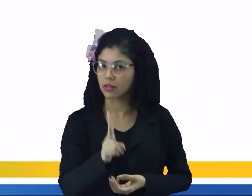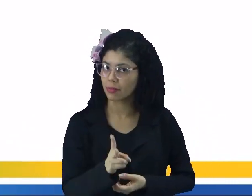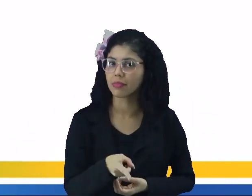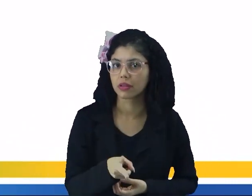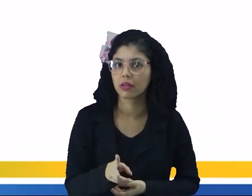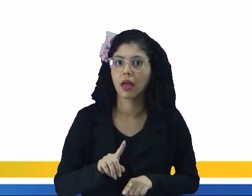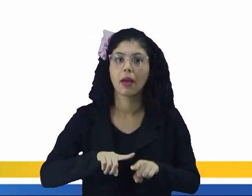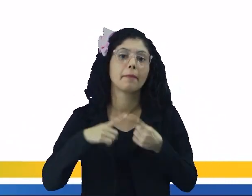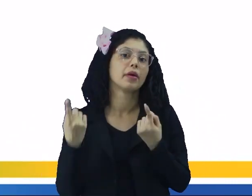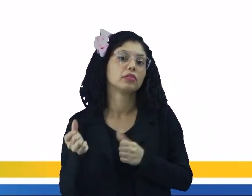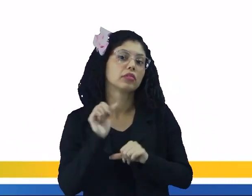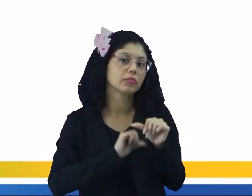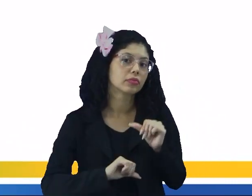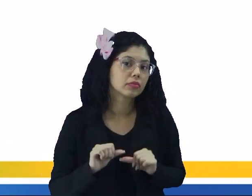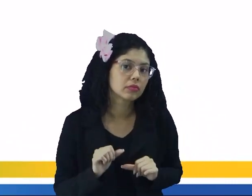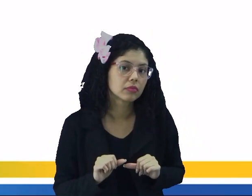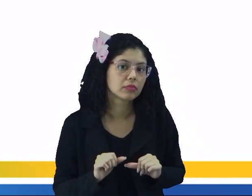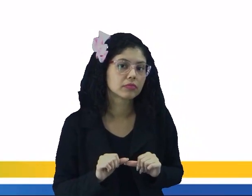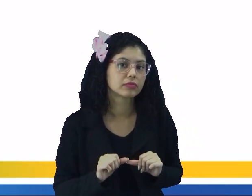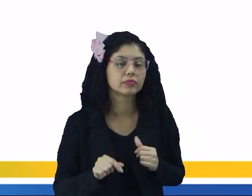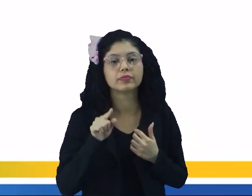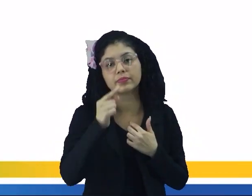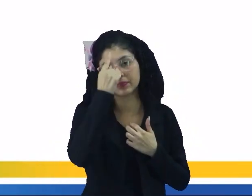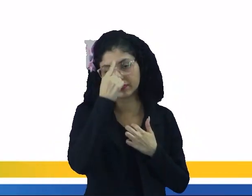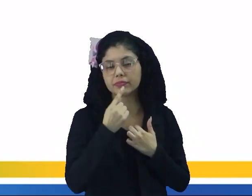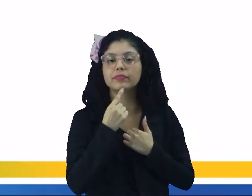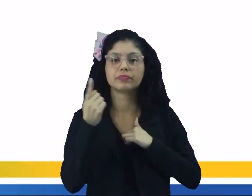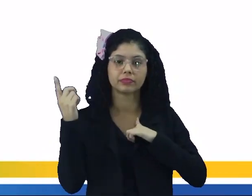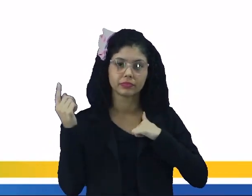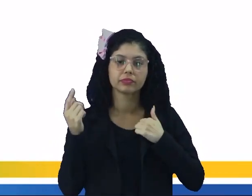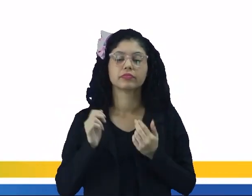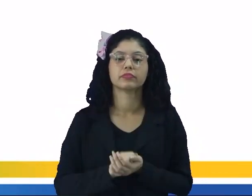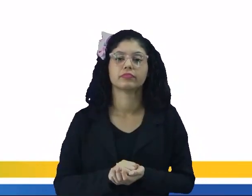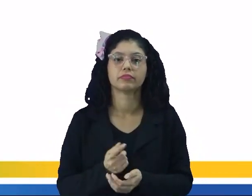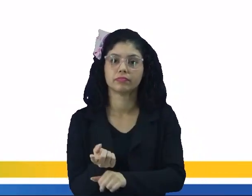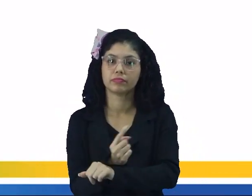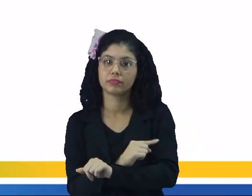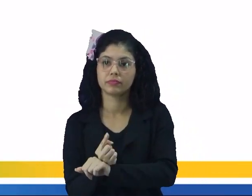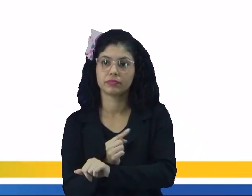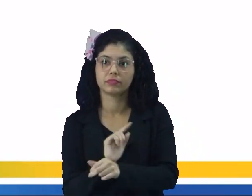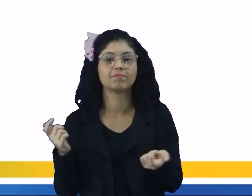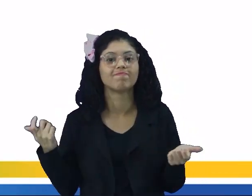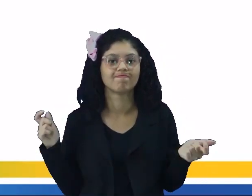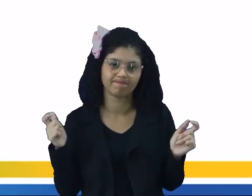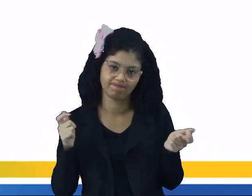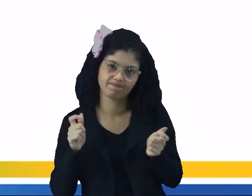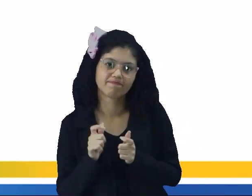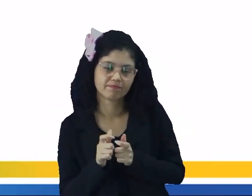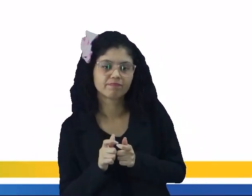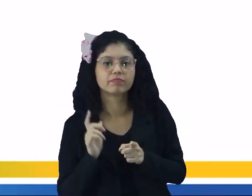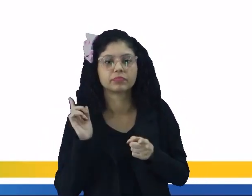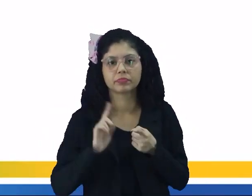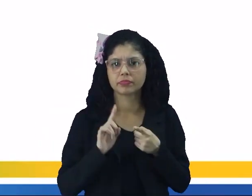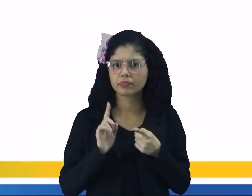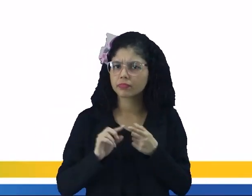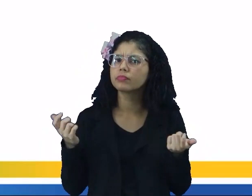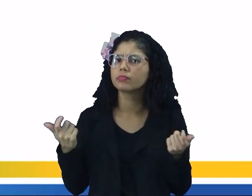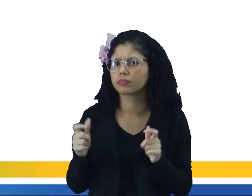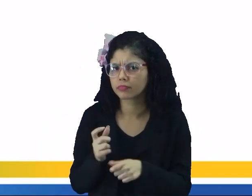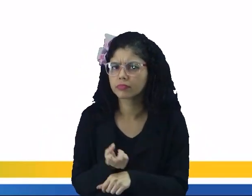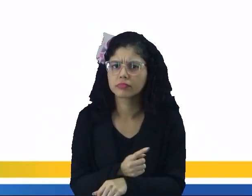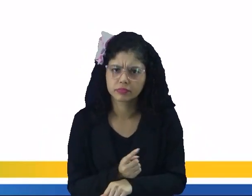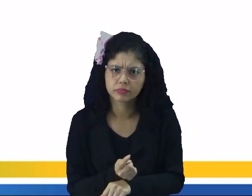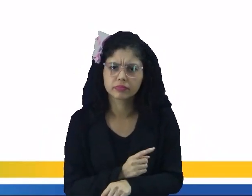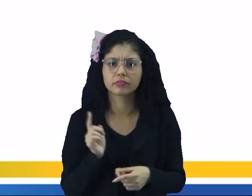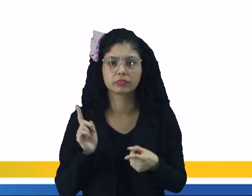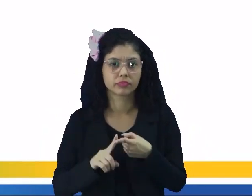mesma. Mas o que foi que mudou? No desenho a gente observa que a aceleração diminuiu. Por que a aceleração